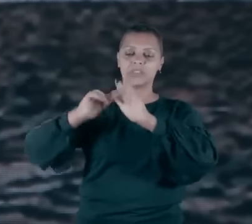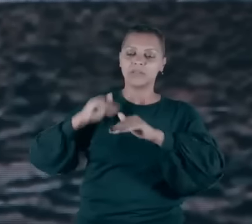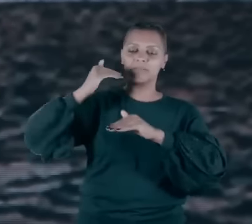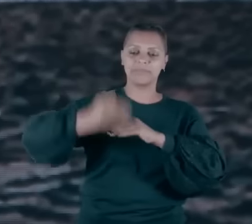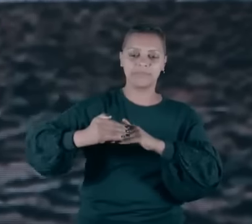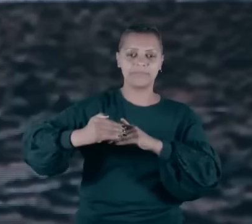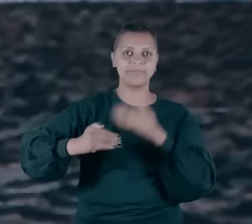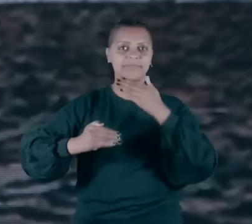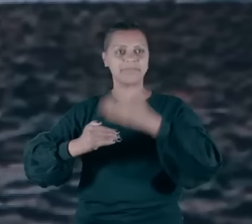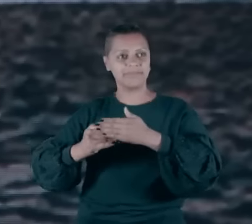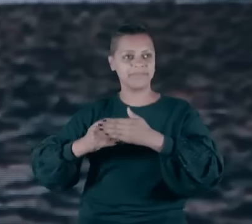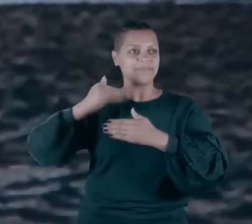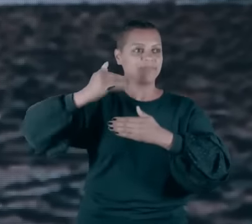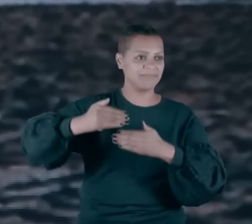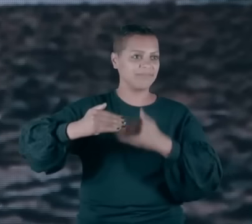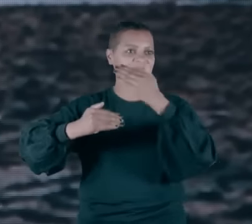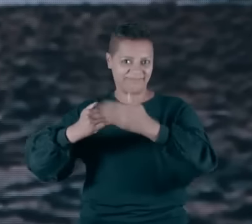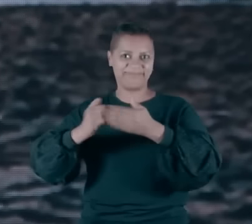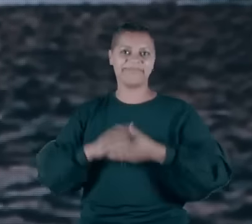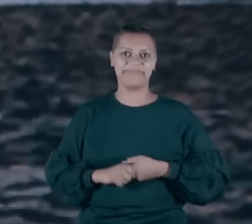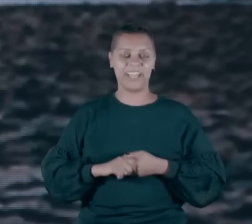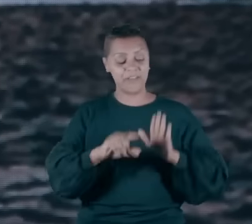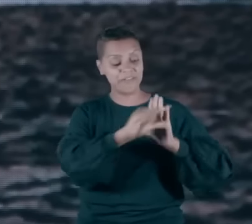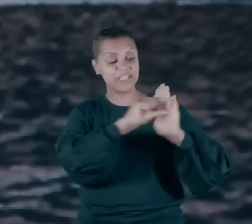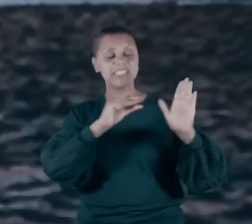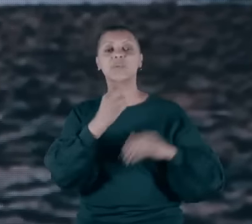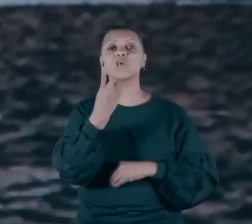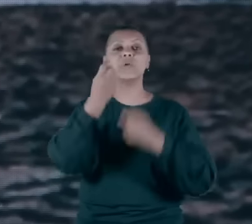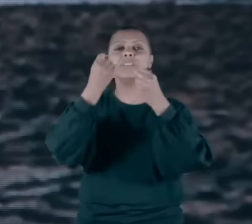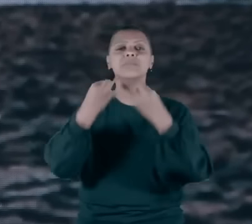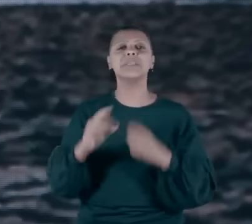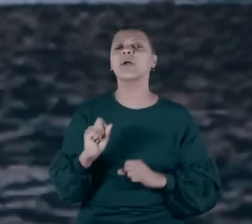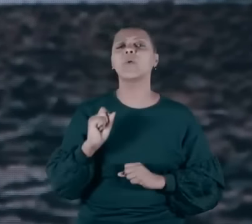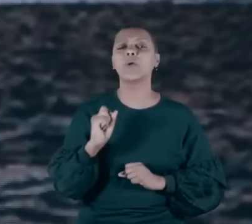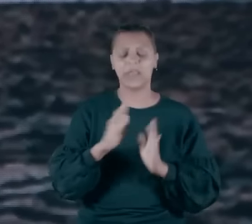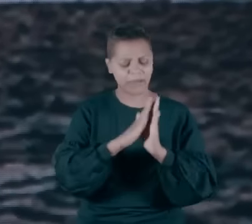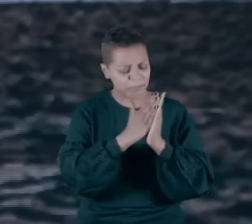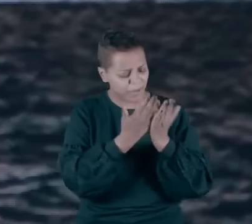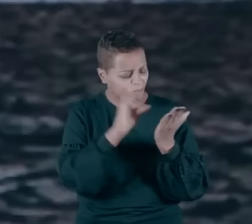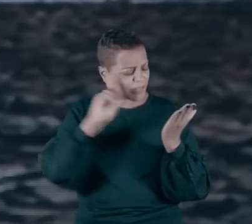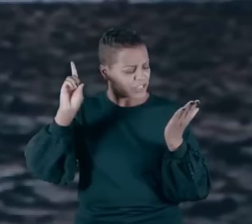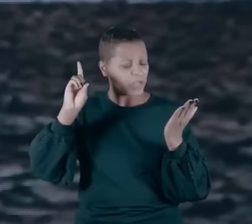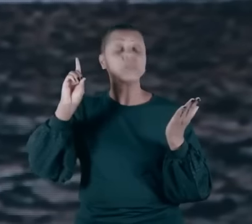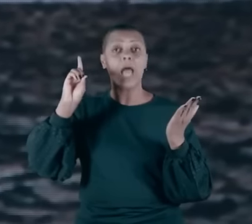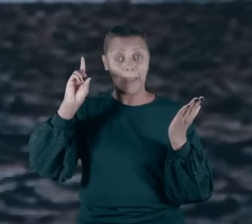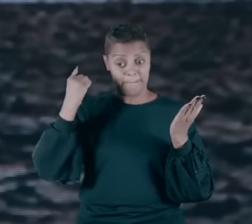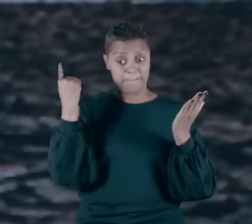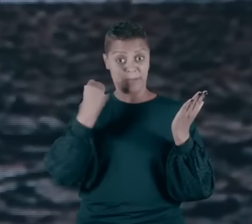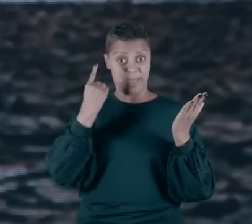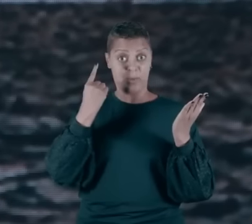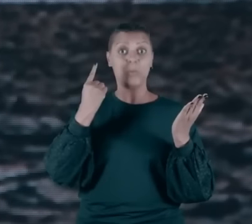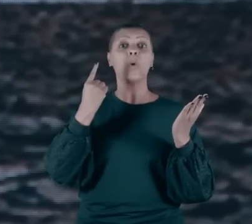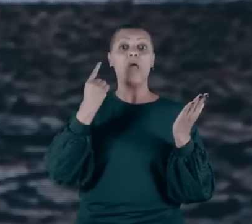no Versículo do veio-lhe a palavra do senhor dizendo então primeiro Elias